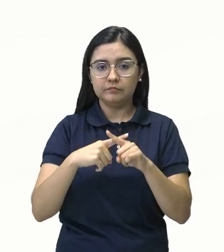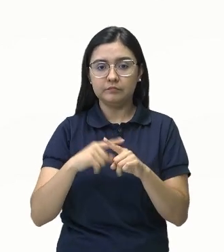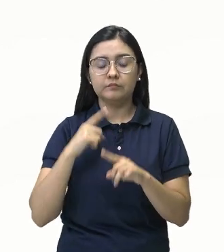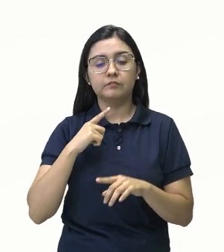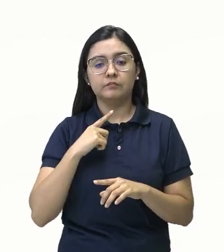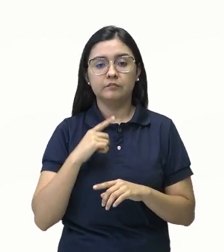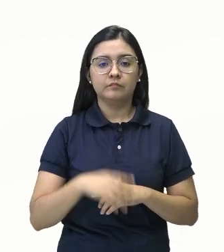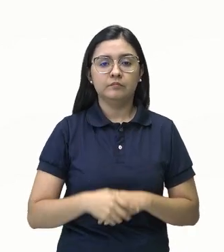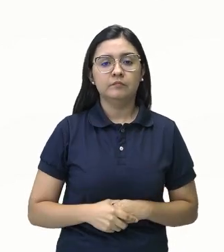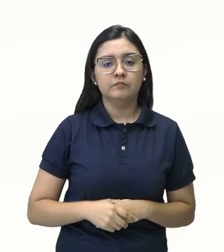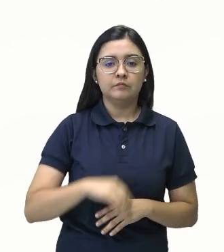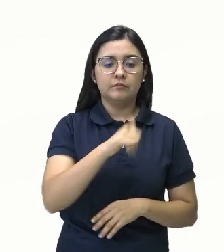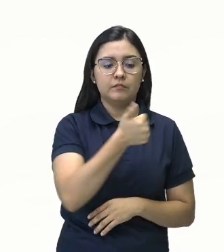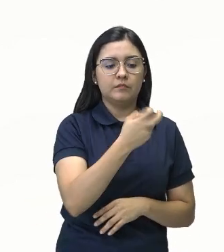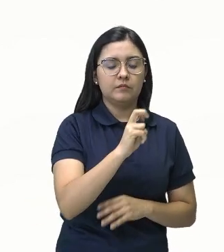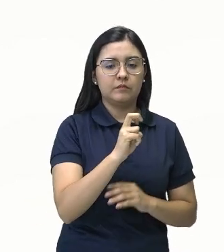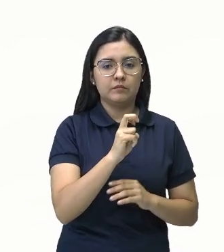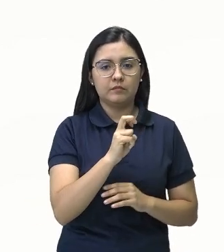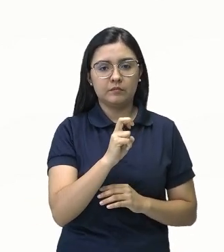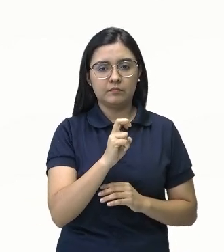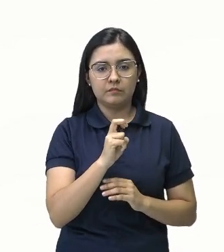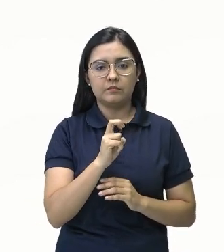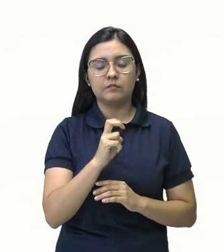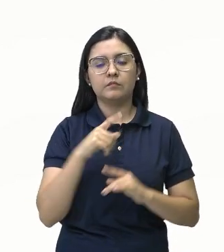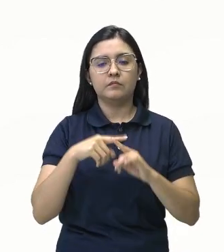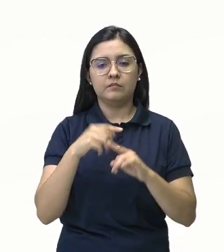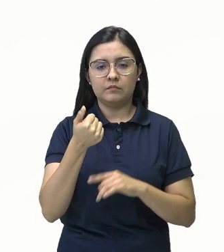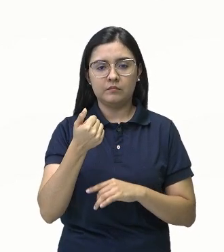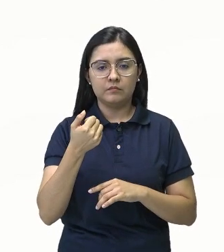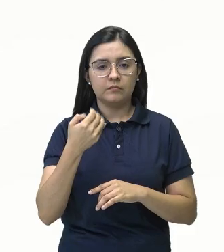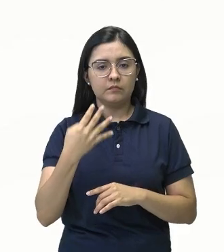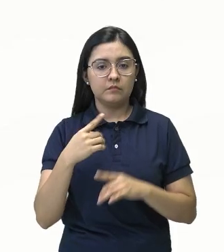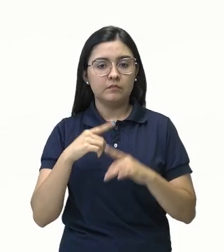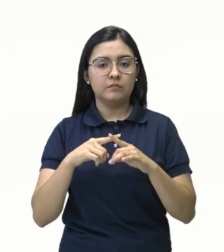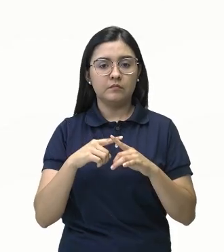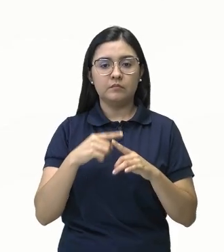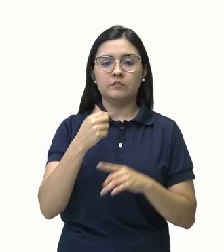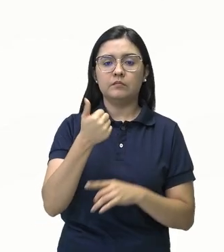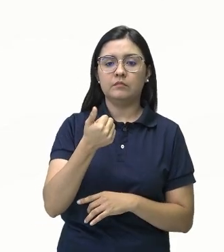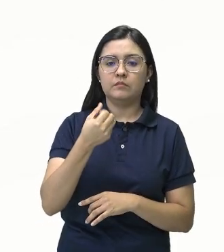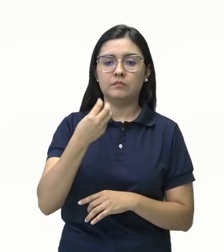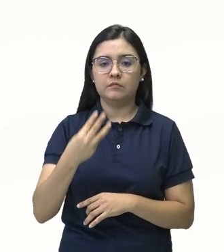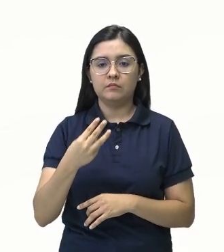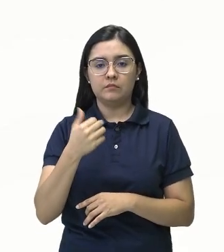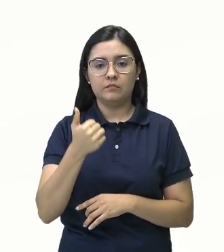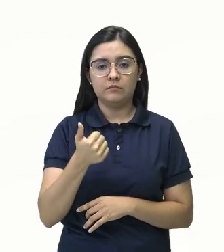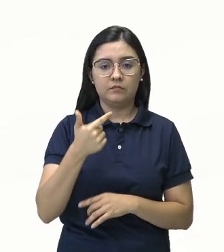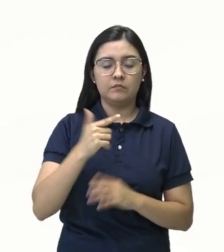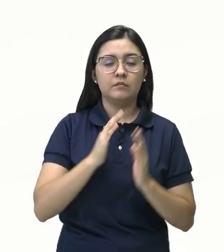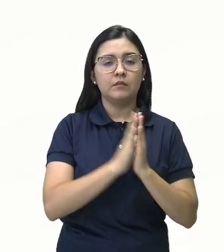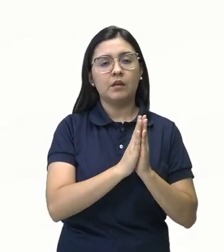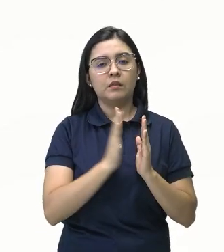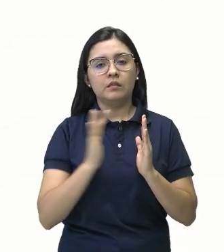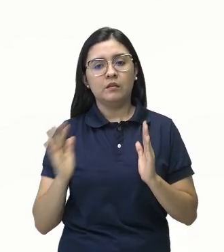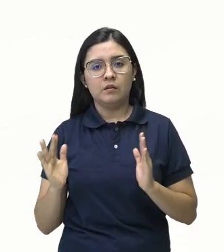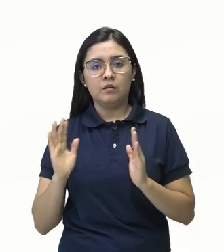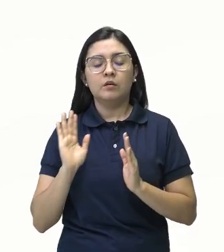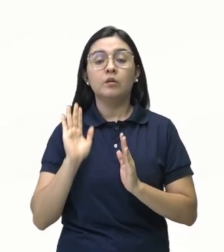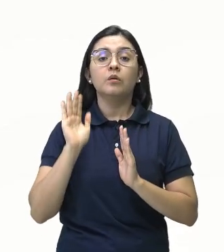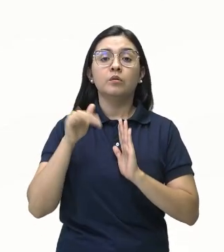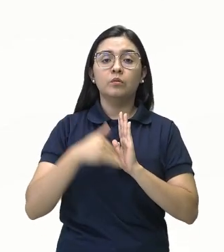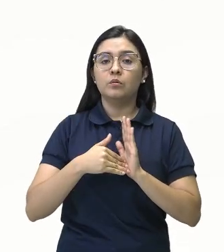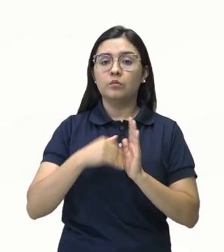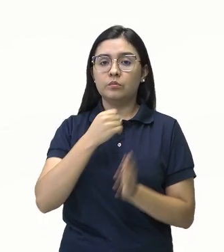vamos multiplicar do 15 vezes 14, vezes 13, vezes 12, vezes 11, até o número